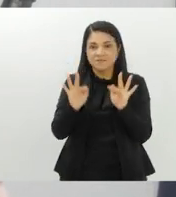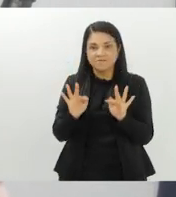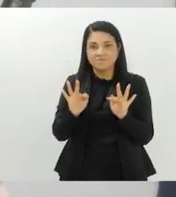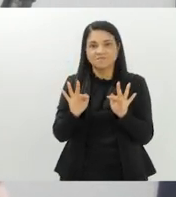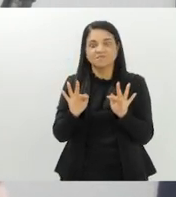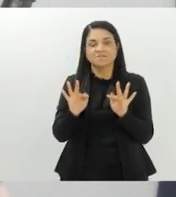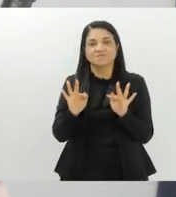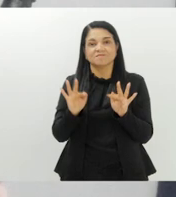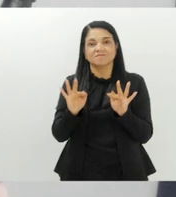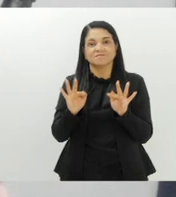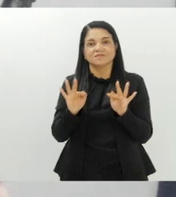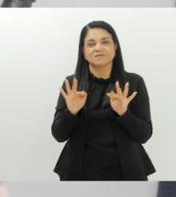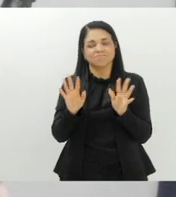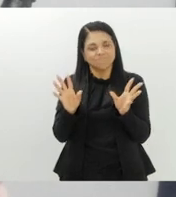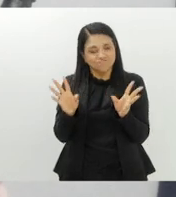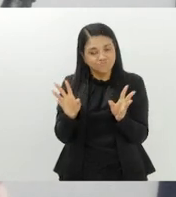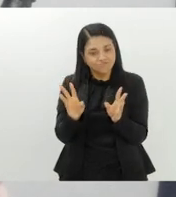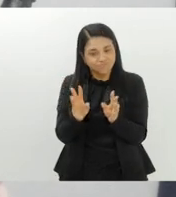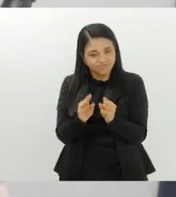terminando a minha fala,